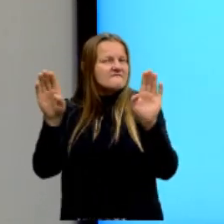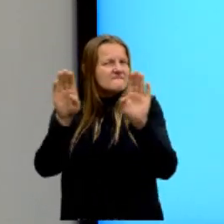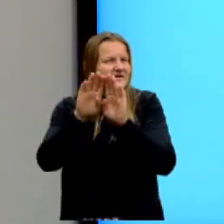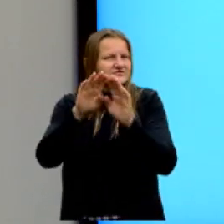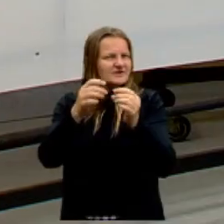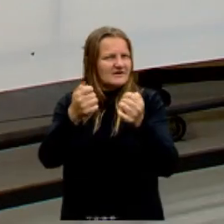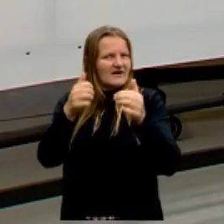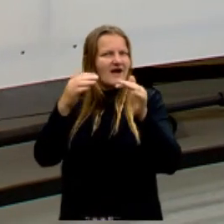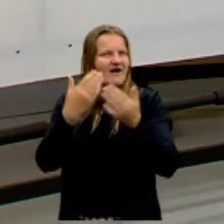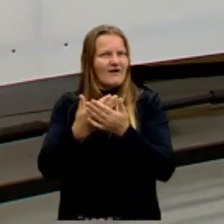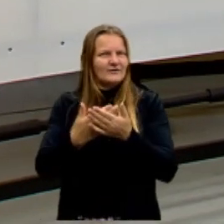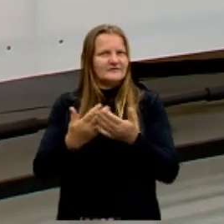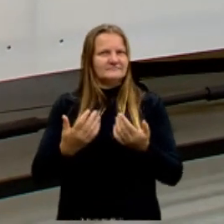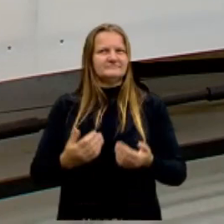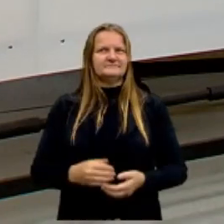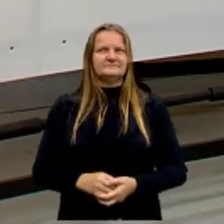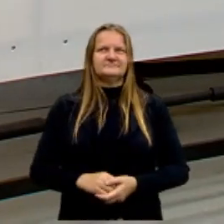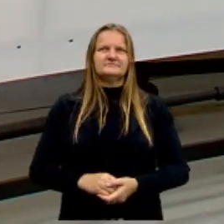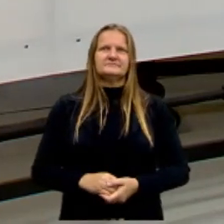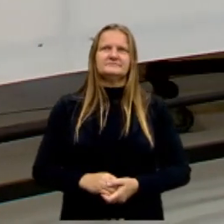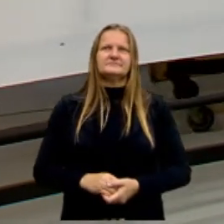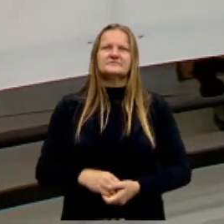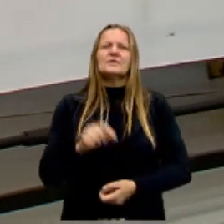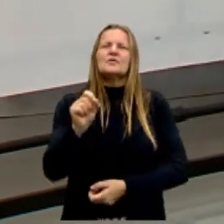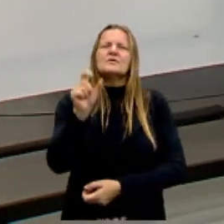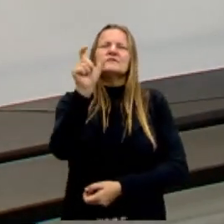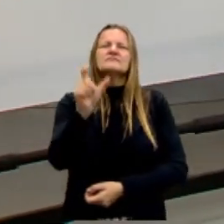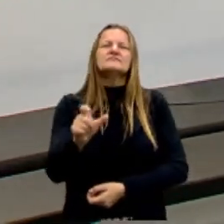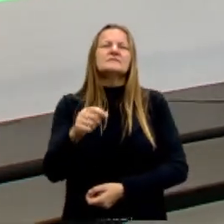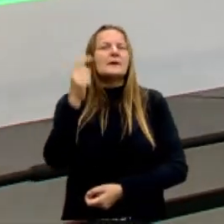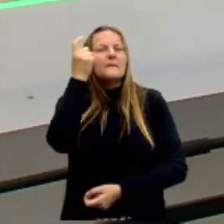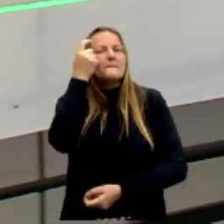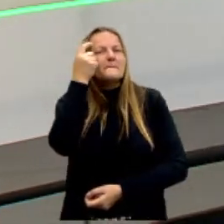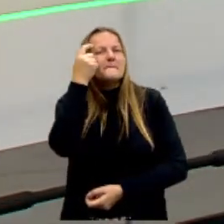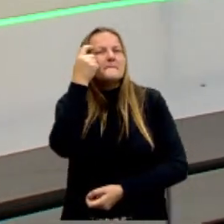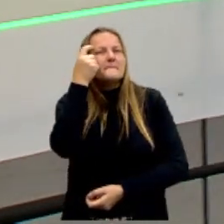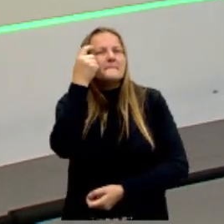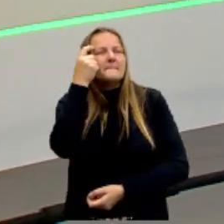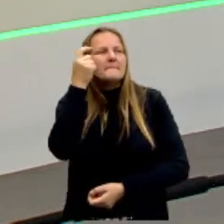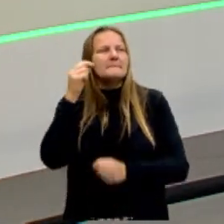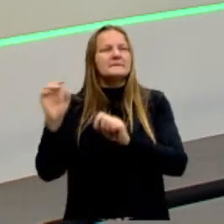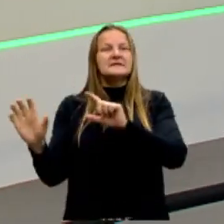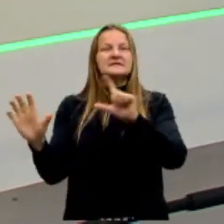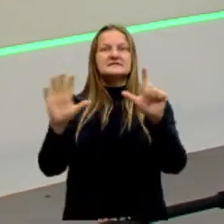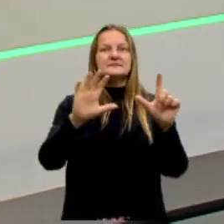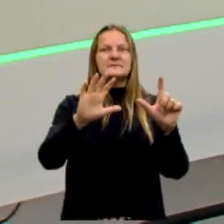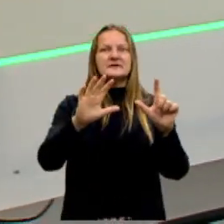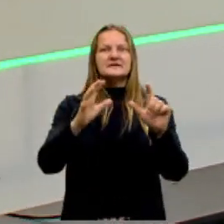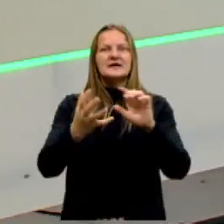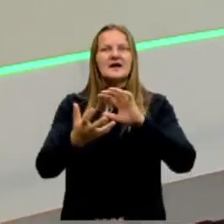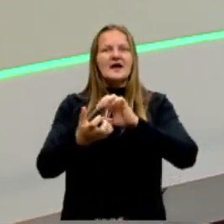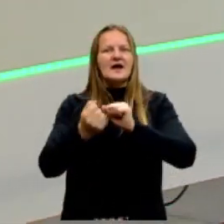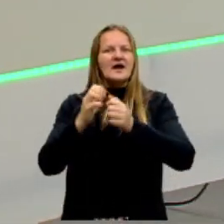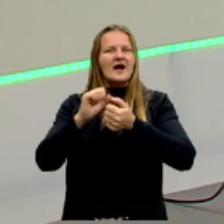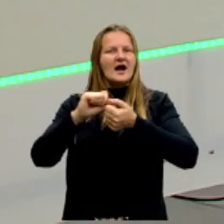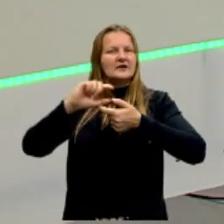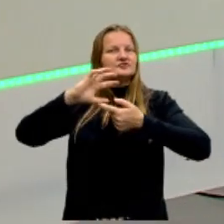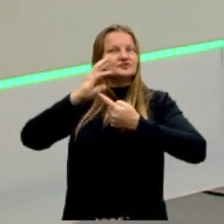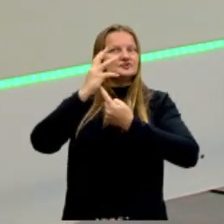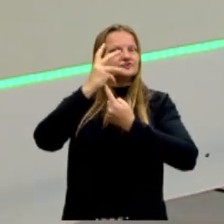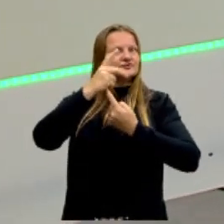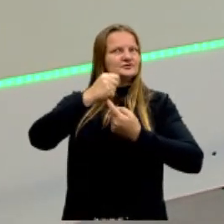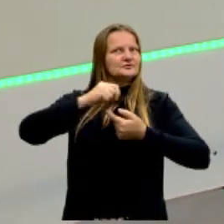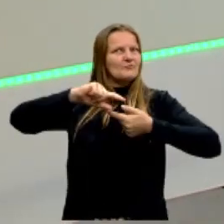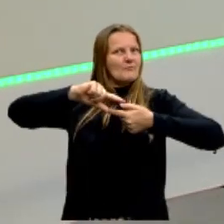ouro que que você tem que pensar da semana da arte moderna